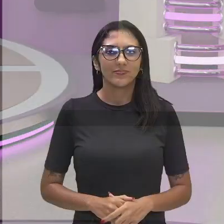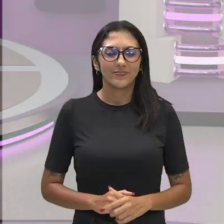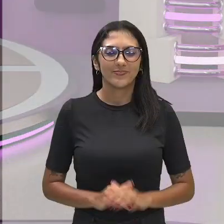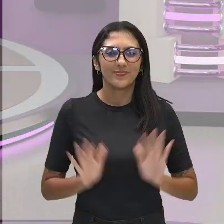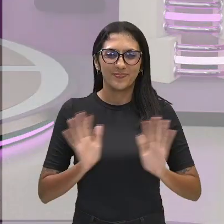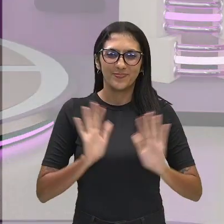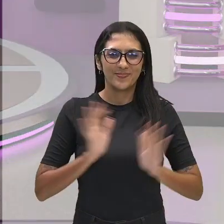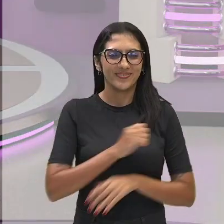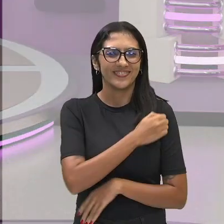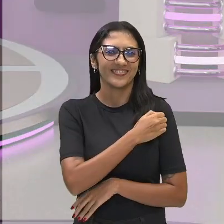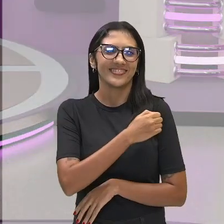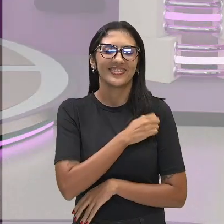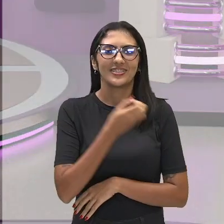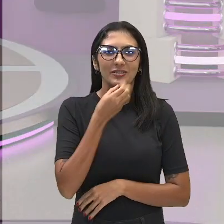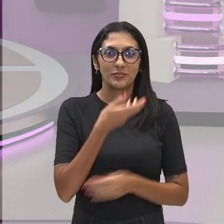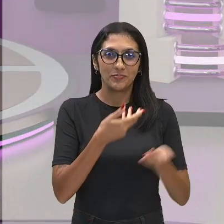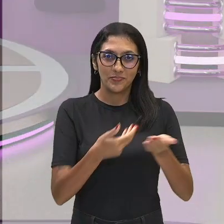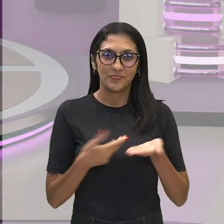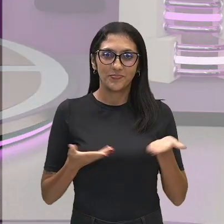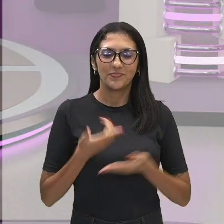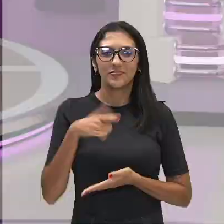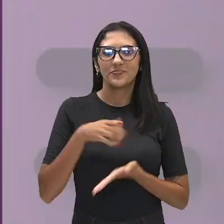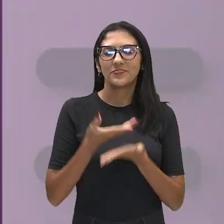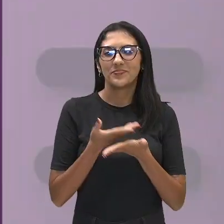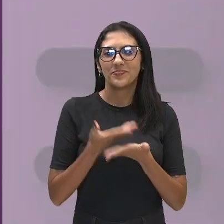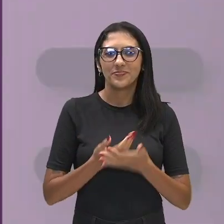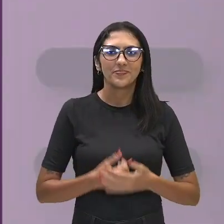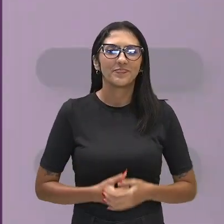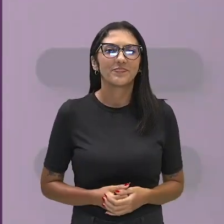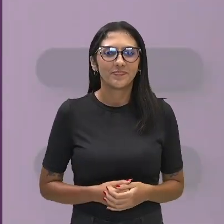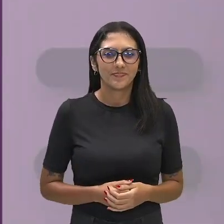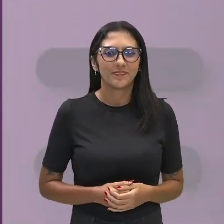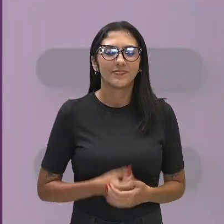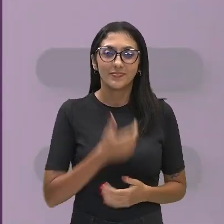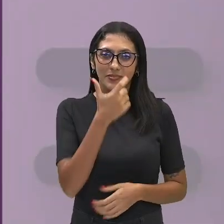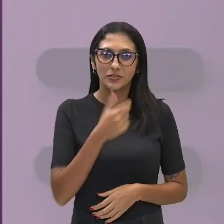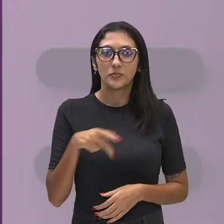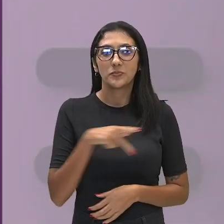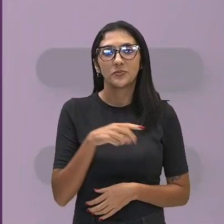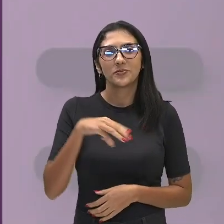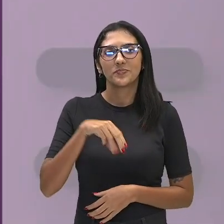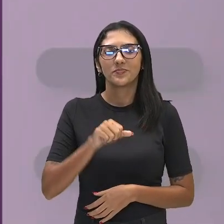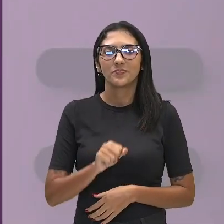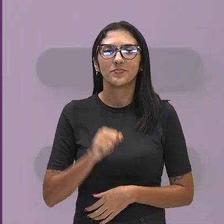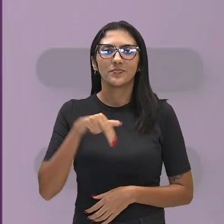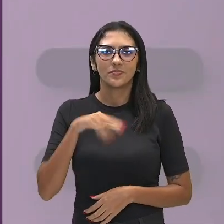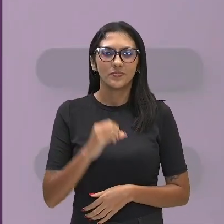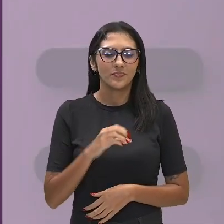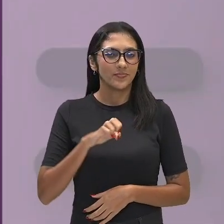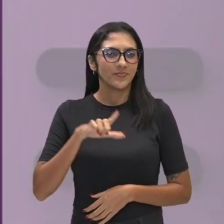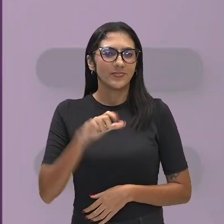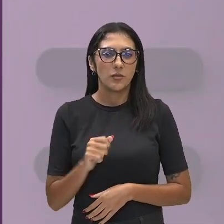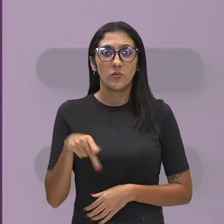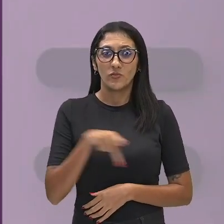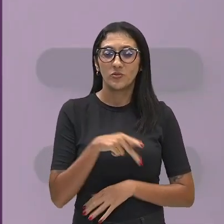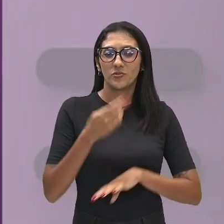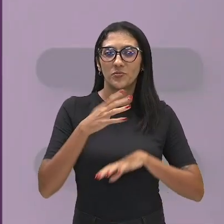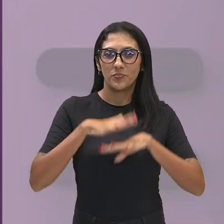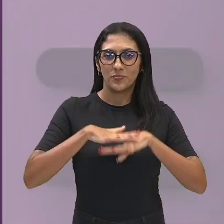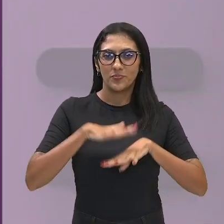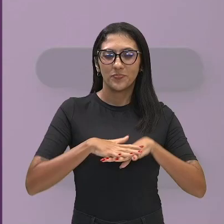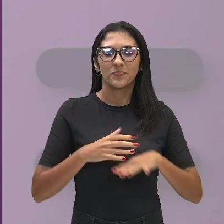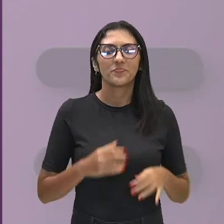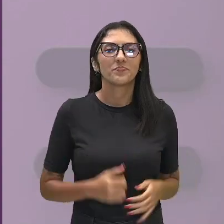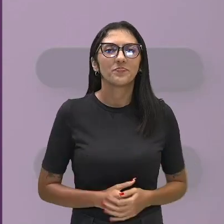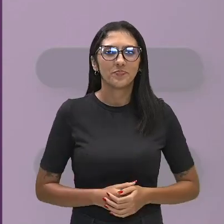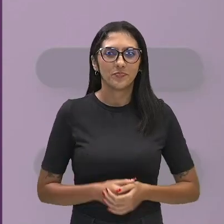Olá a todos, sejam bem-vindos à nossa aula. Eu sou a professora Manuela Franco, de Matemática, e agora a